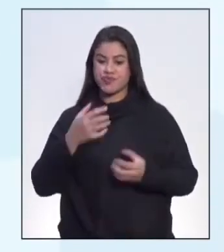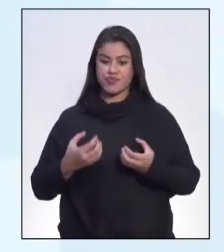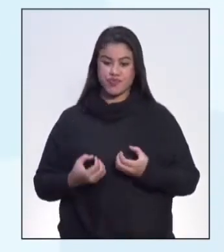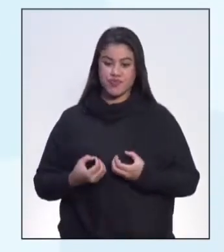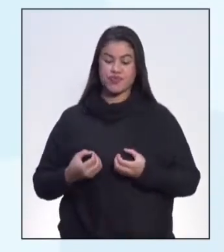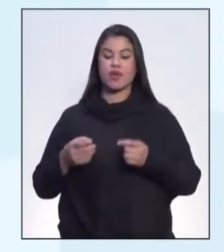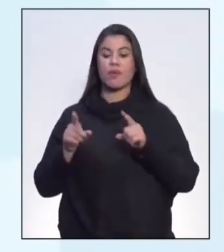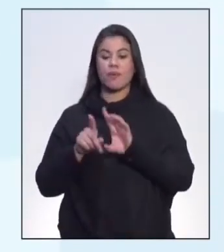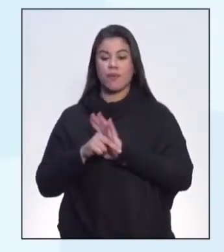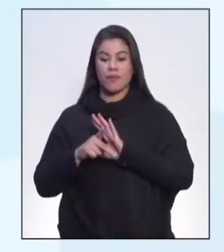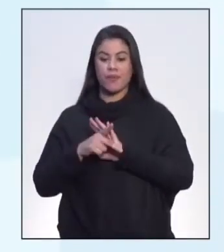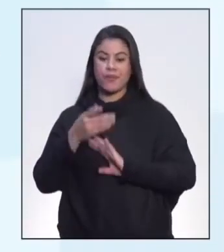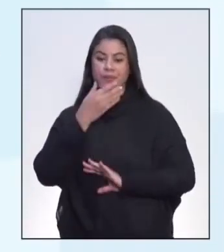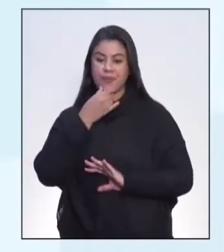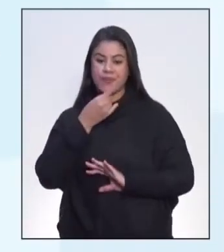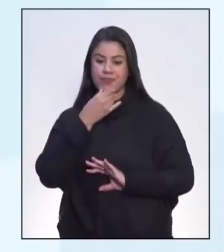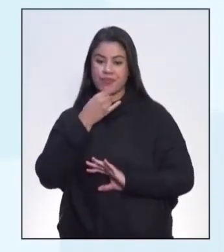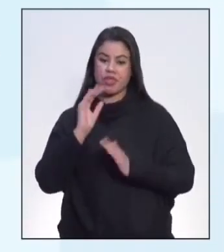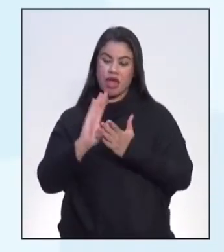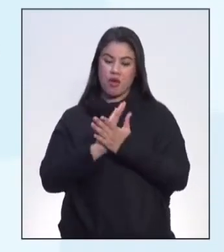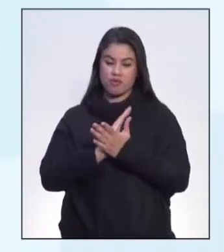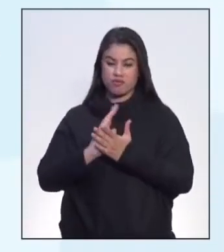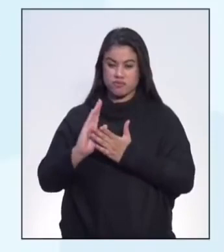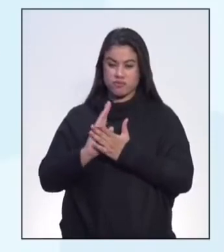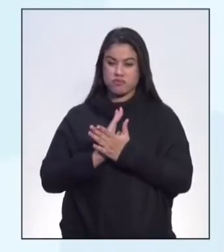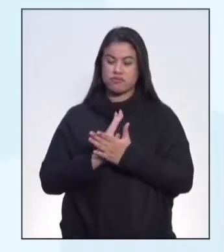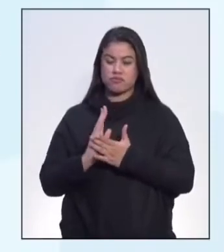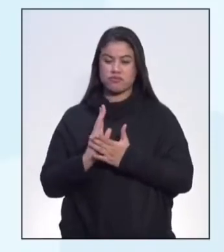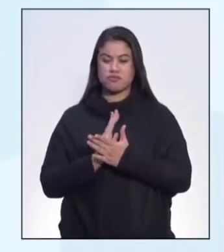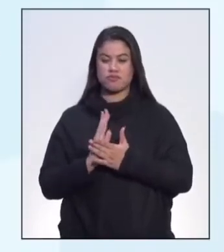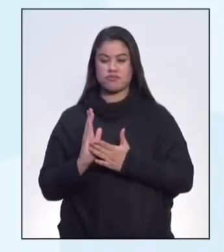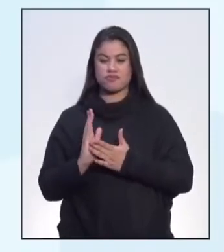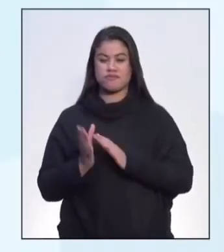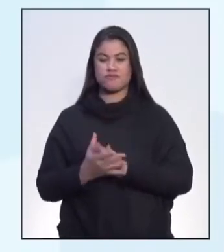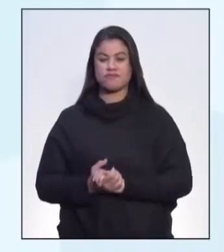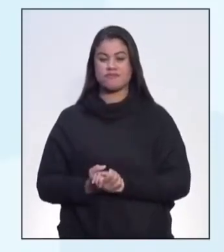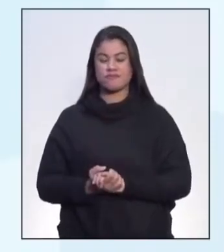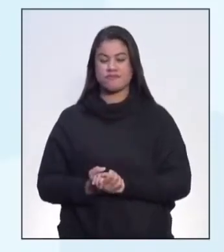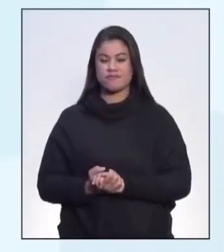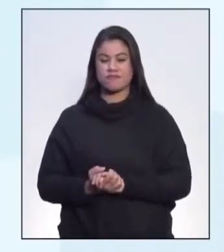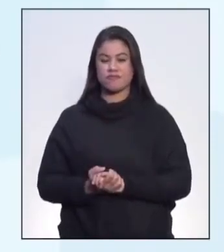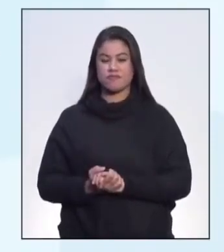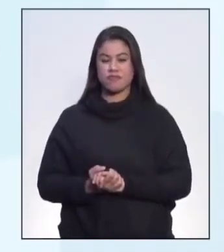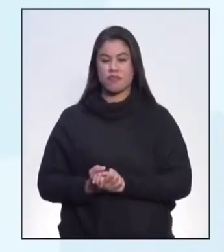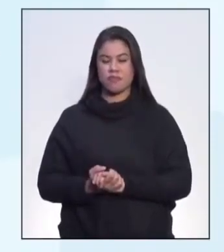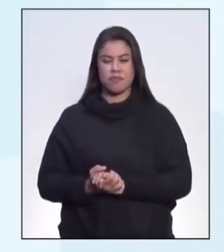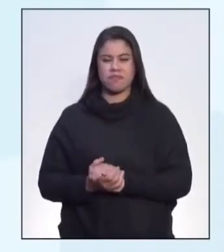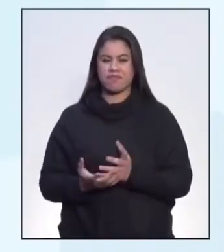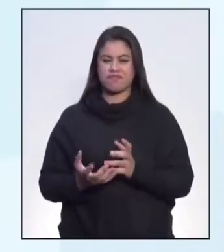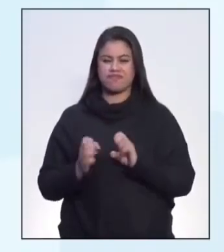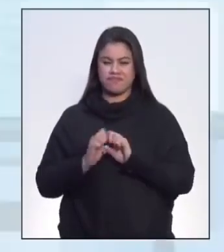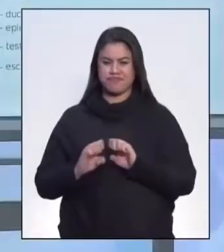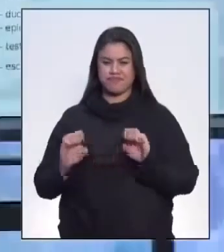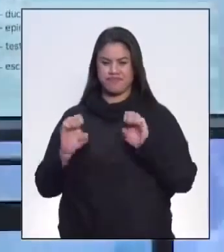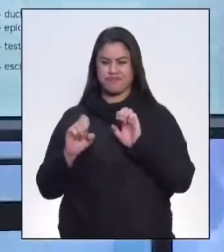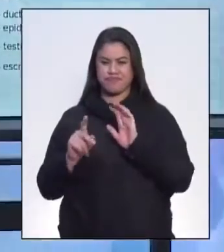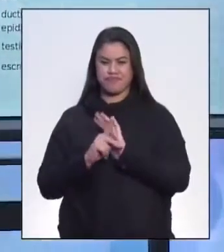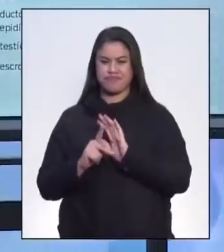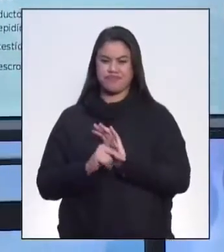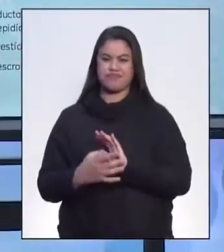né? Então, você está vendo aí algumas das estruturas. Pode voltar para mim, por favor, a